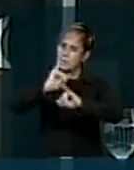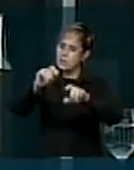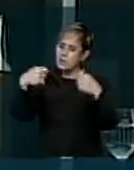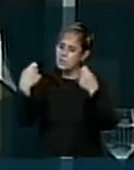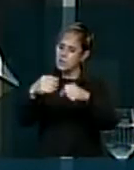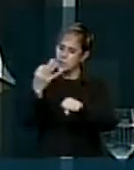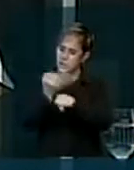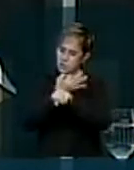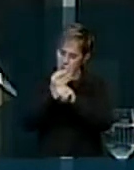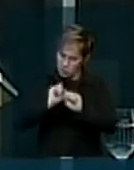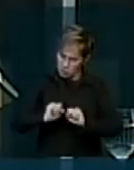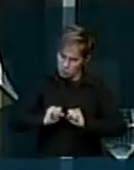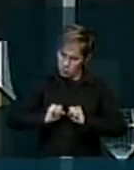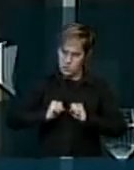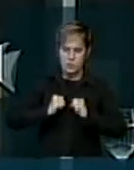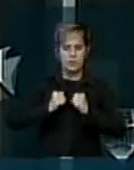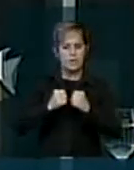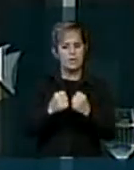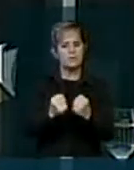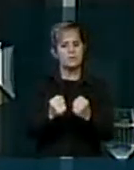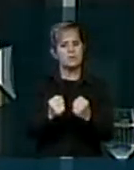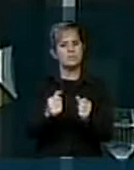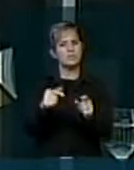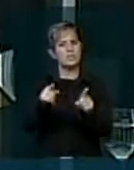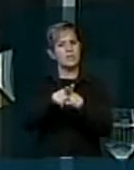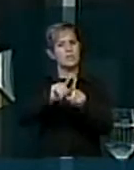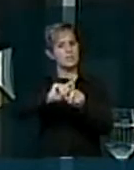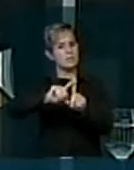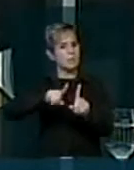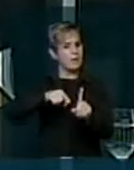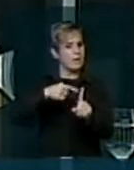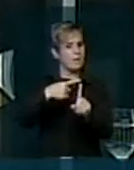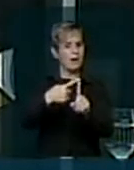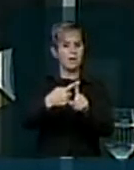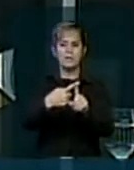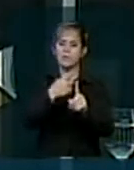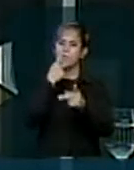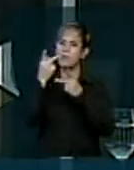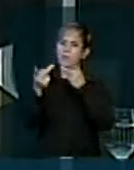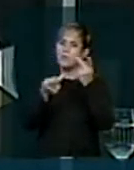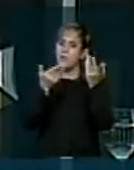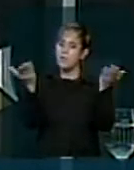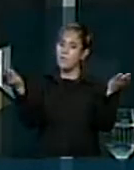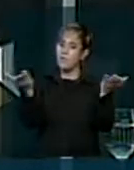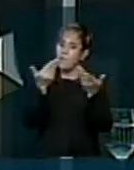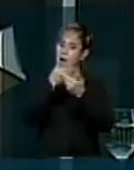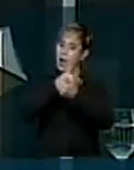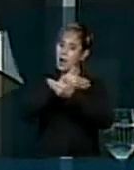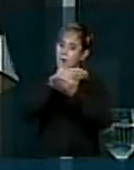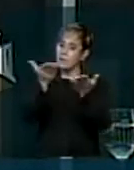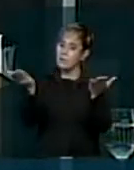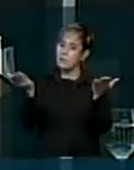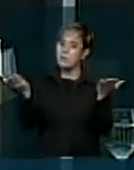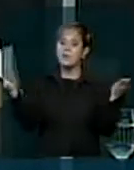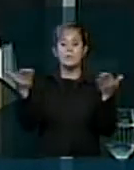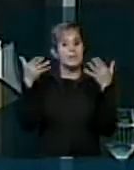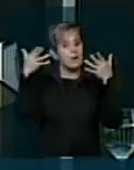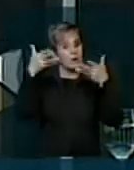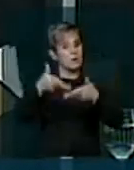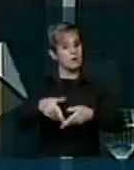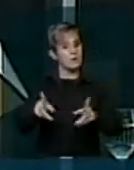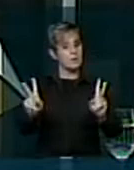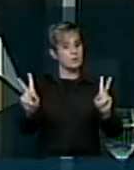resistir. E mais, senhor presidente, eu abro este pronunciamento e agora entro no mérito